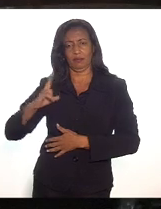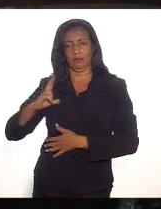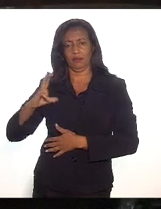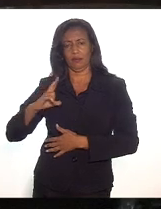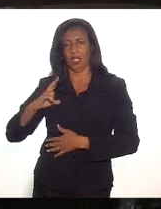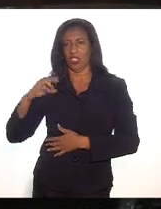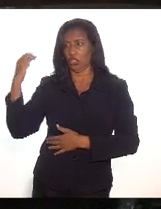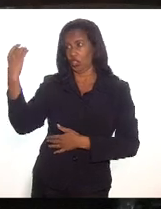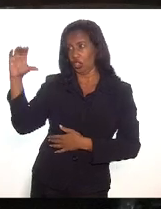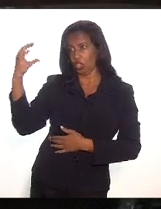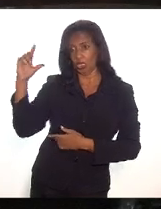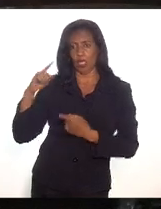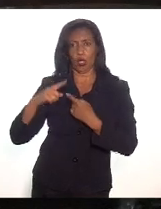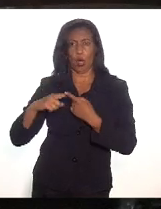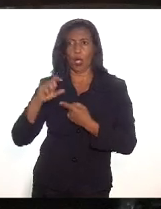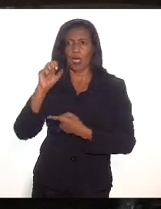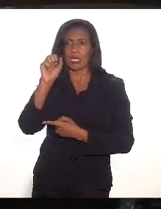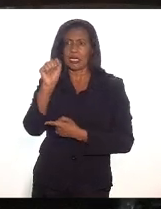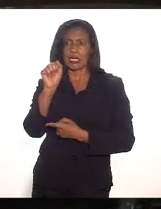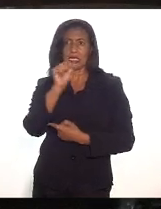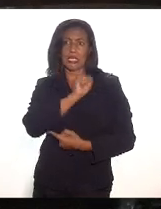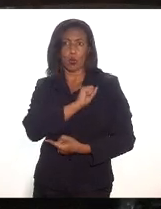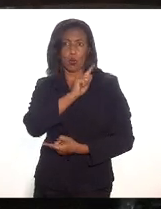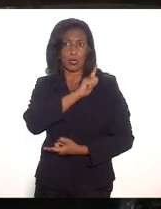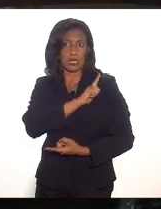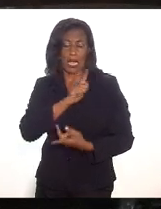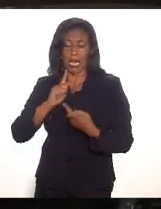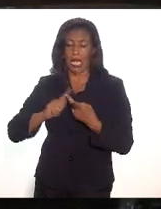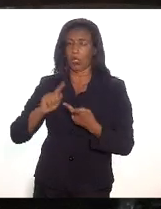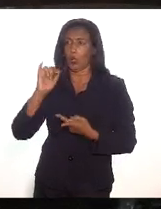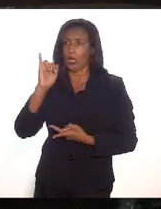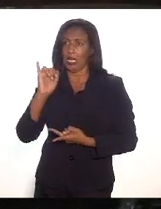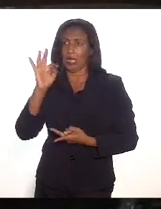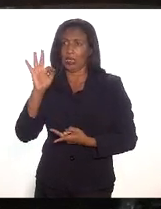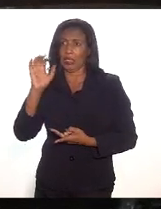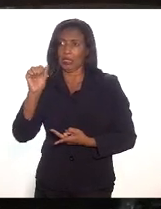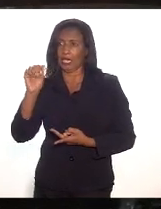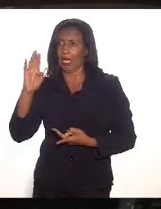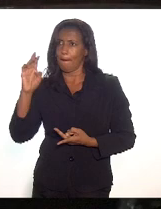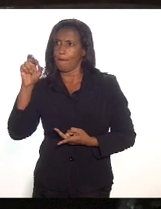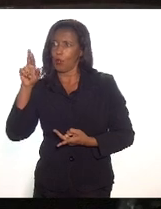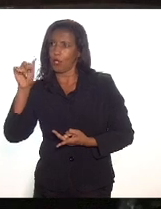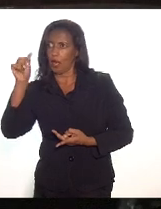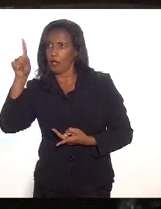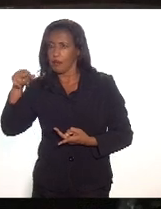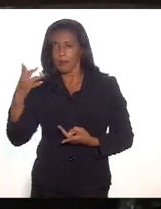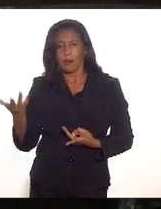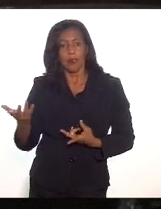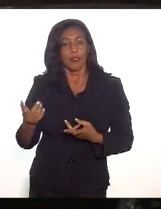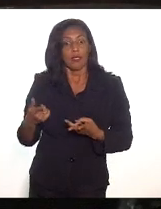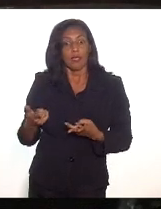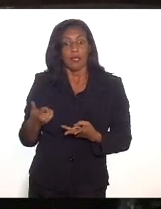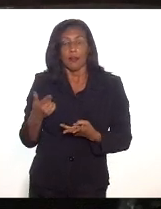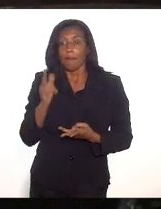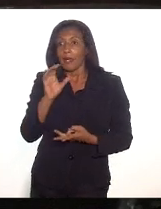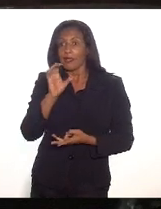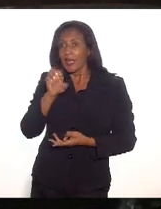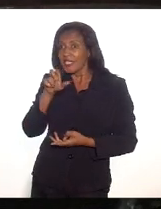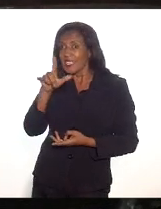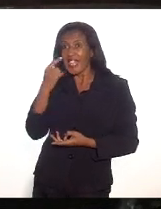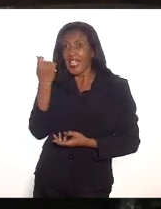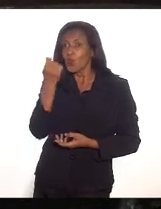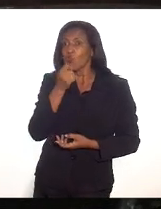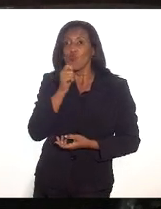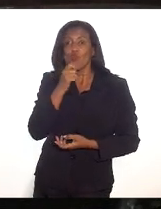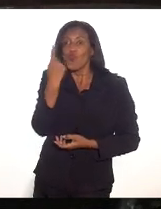de Niterói, São Gonçalo, Itaboraí, etc., sem que a SEDAI tenha um real para